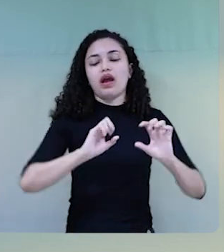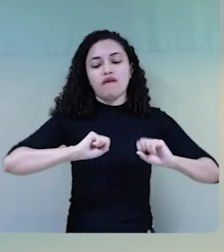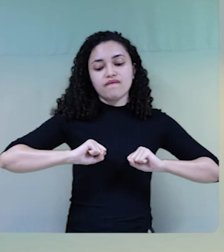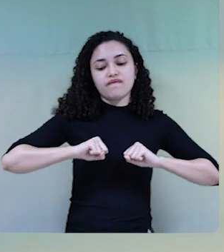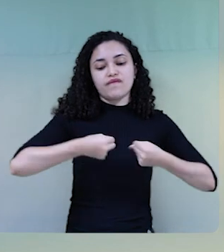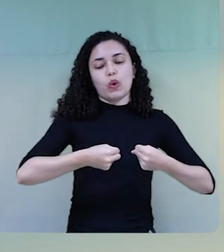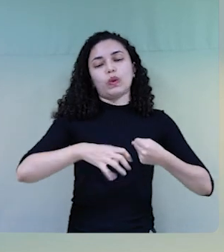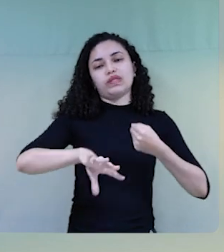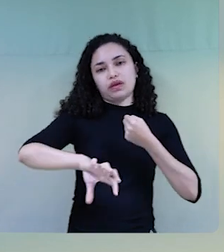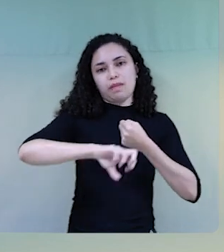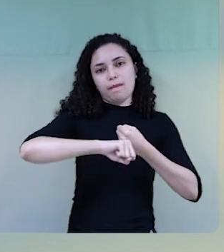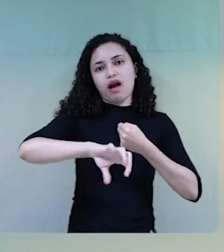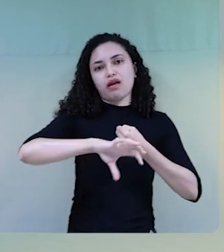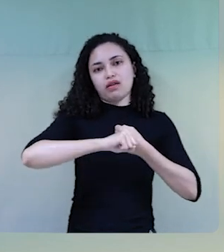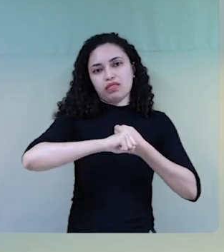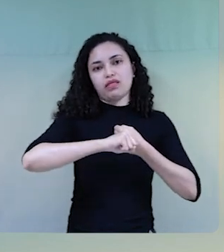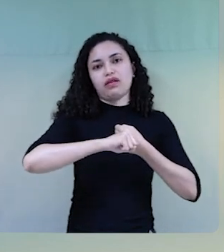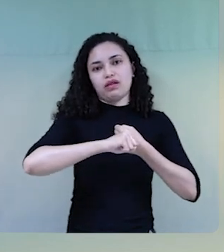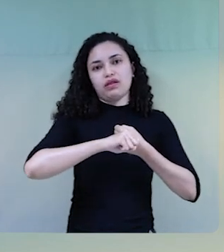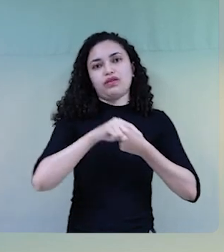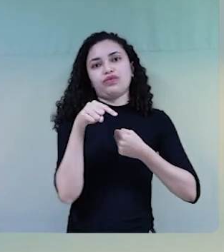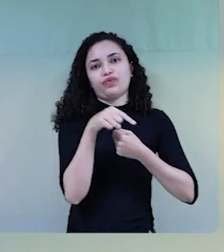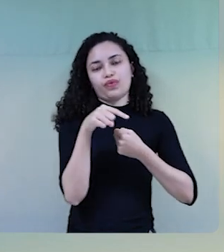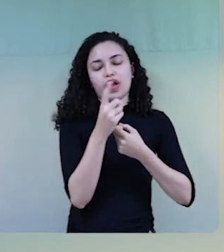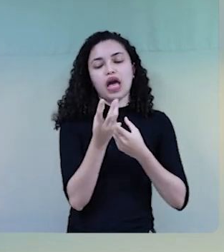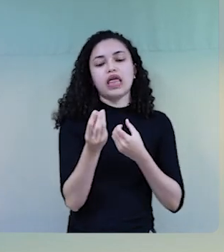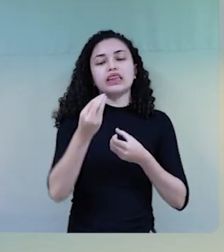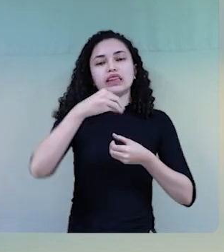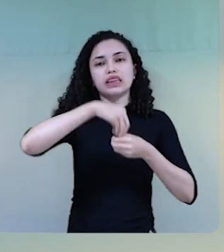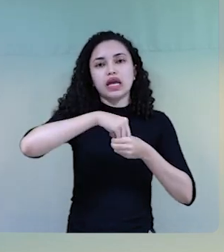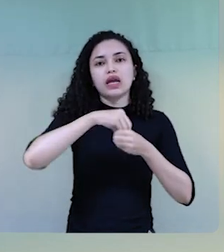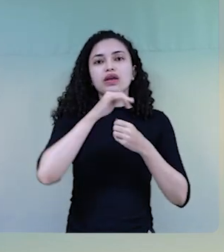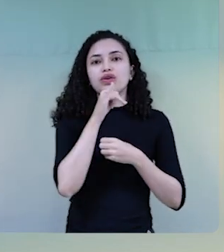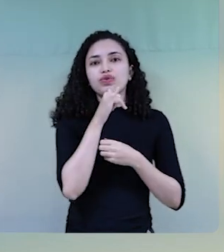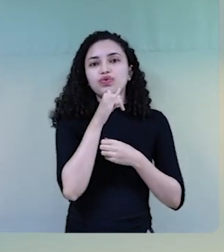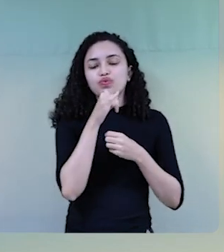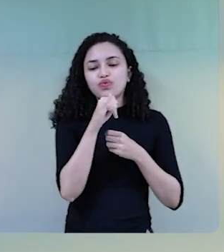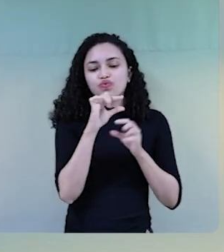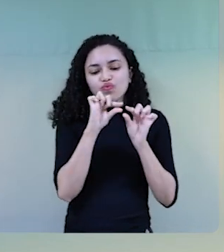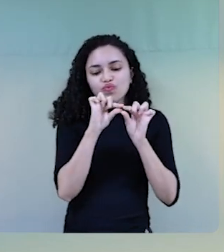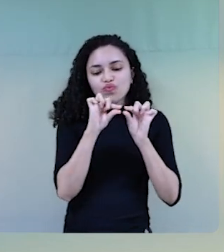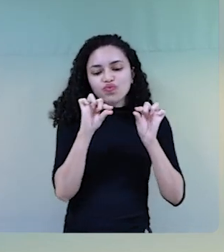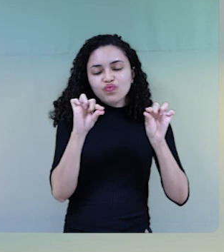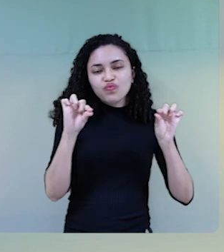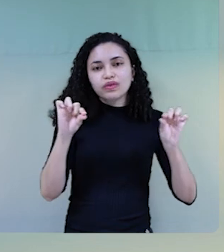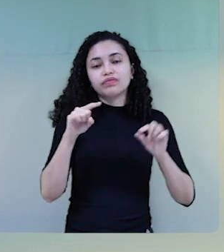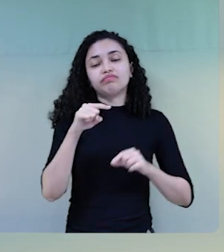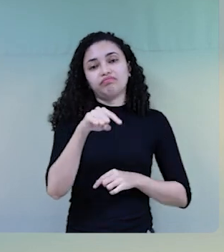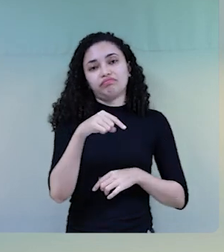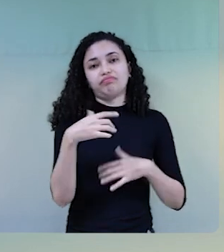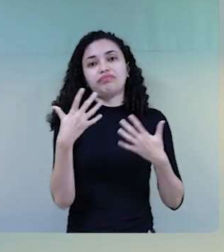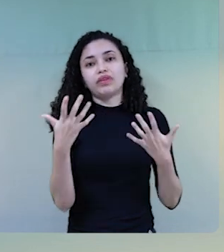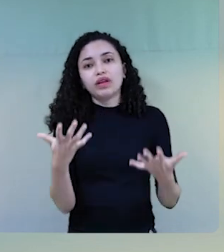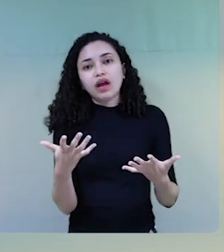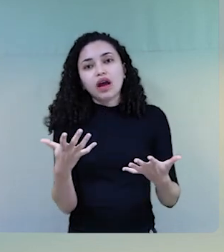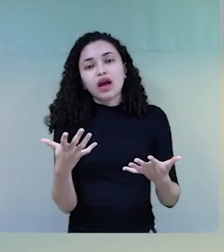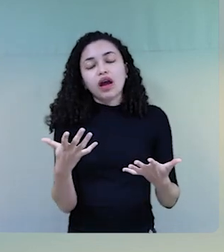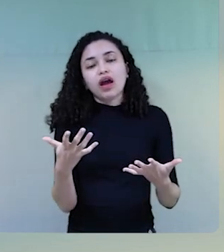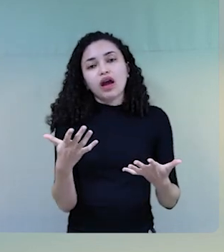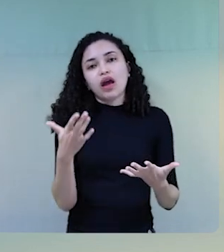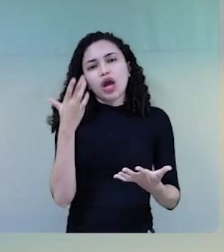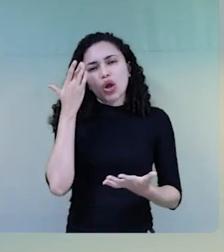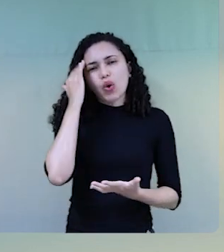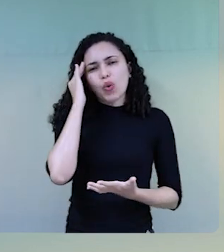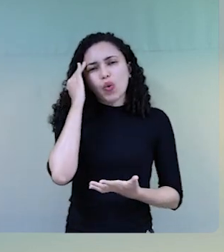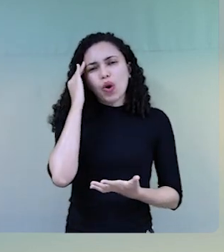que também vai poder atuar nesse fio através dessa forma. Pessoal, eu acredito que até agora eu